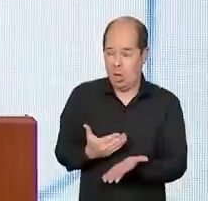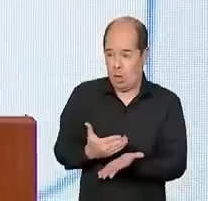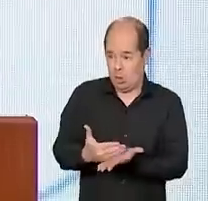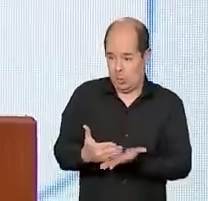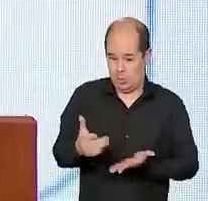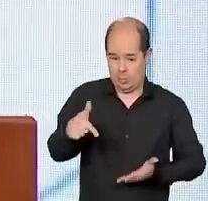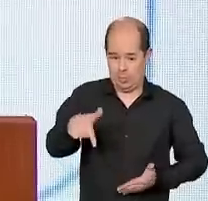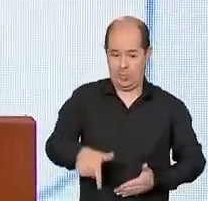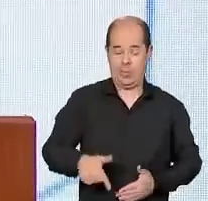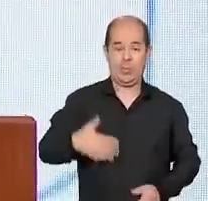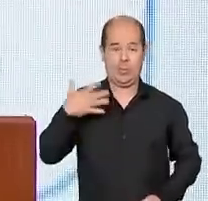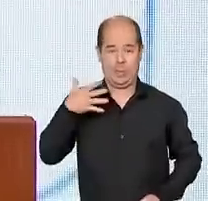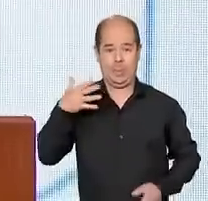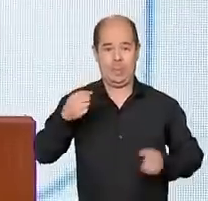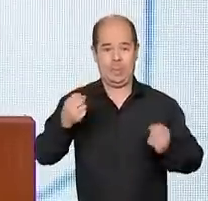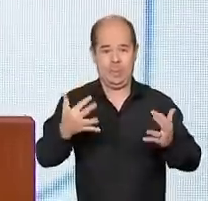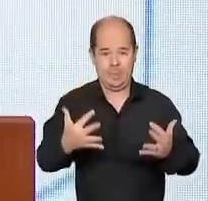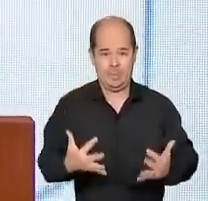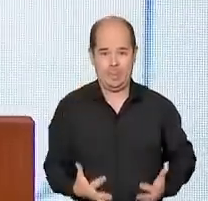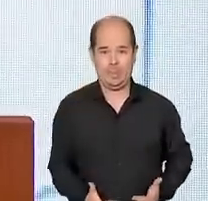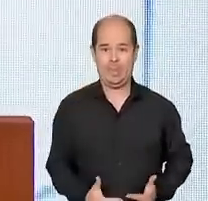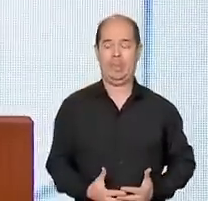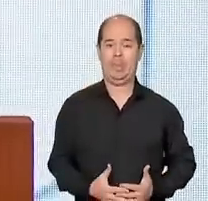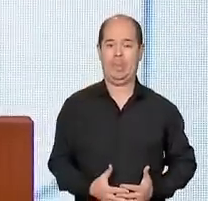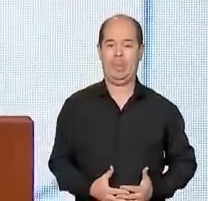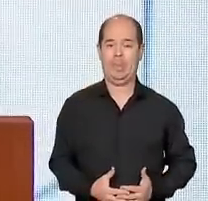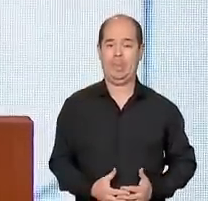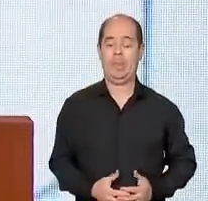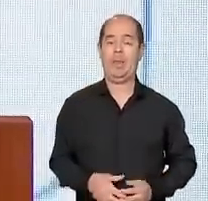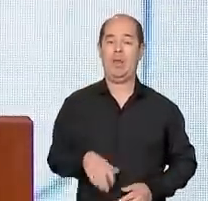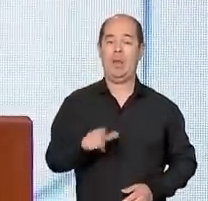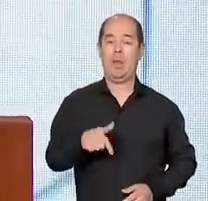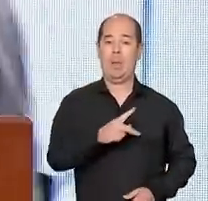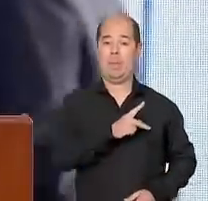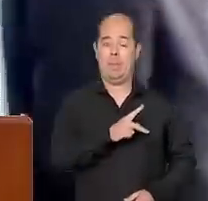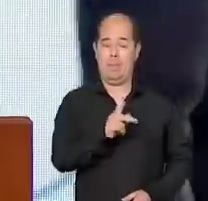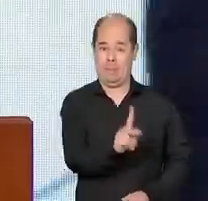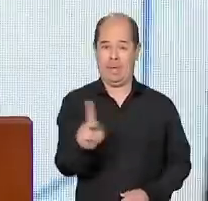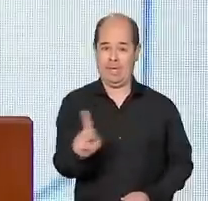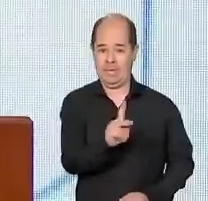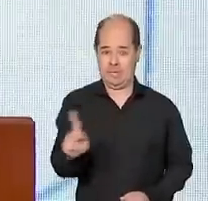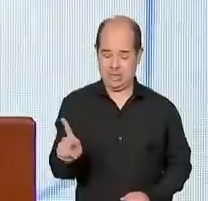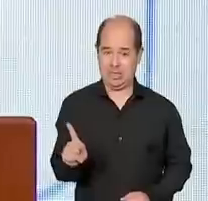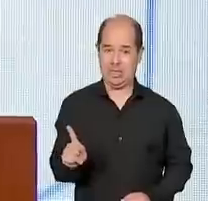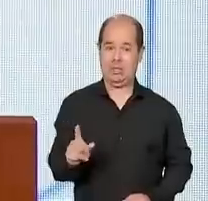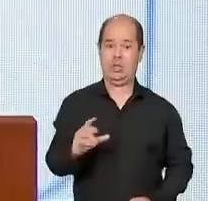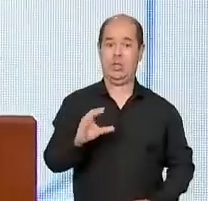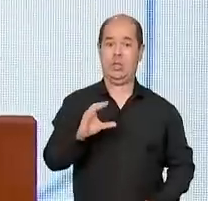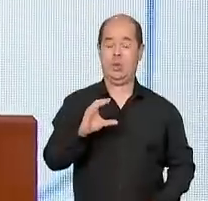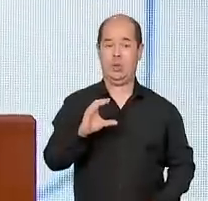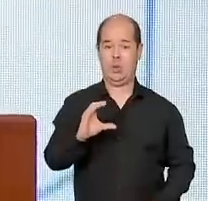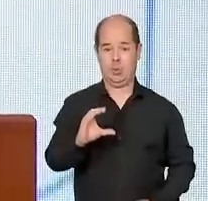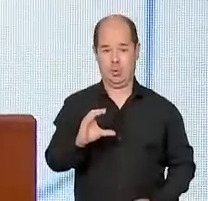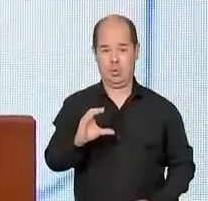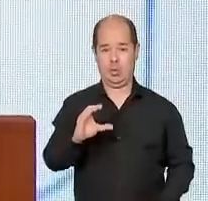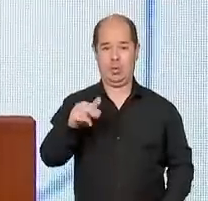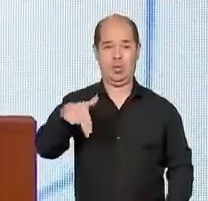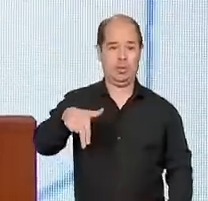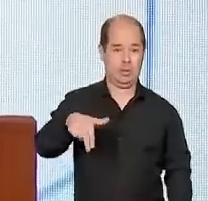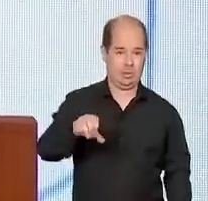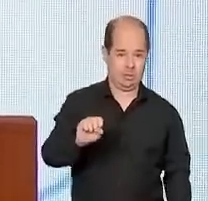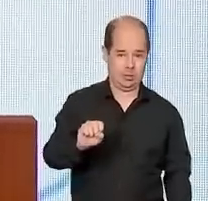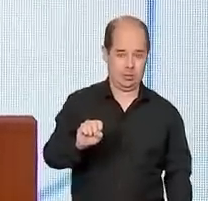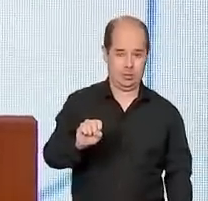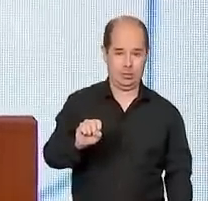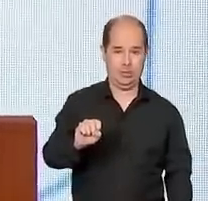trazer o forte abraços do presidente do Conselho Nacional de Saúde, o senhor Fernando